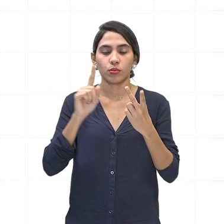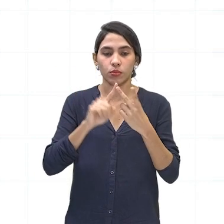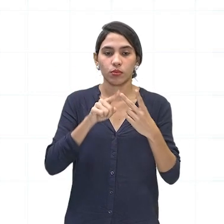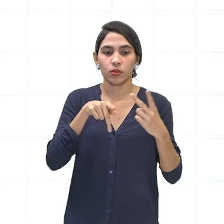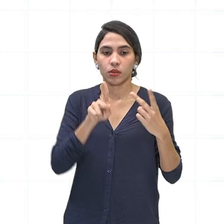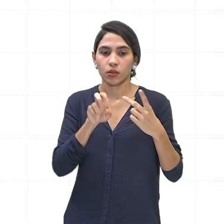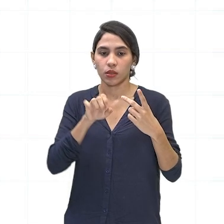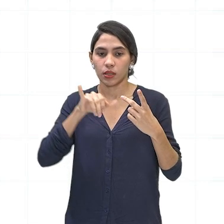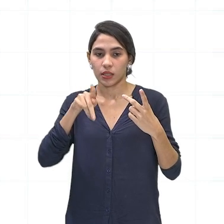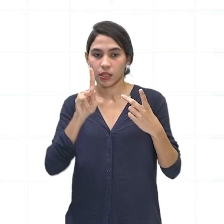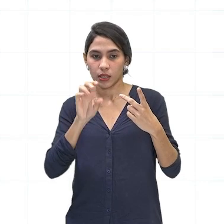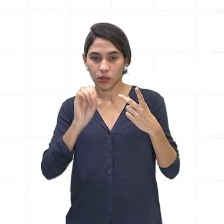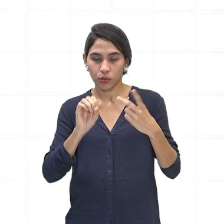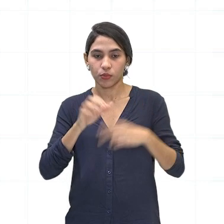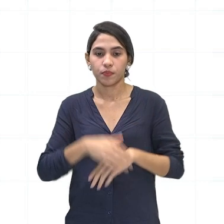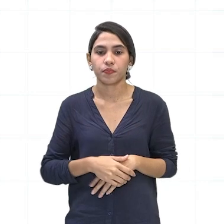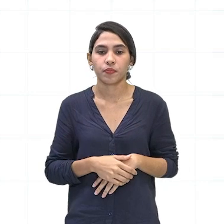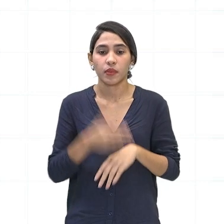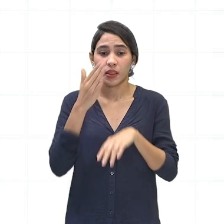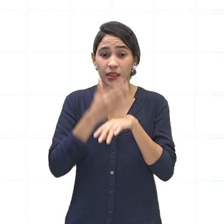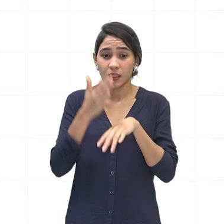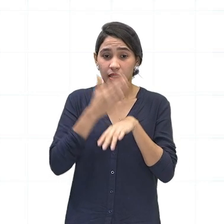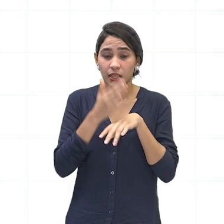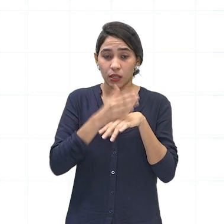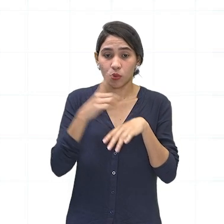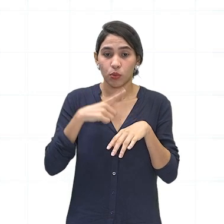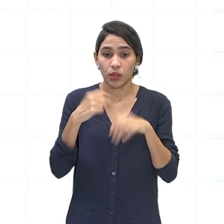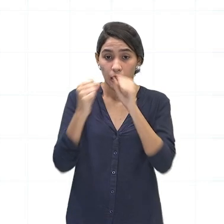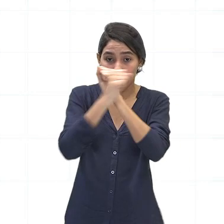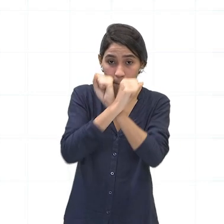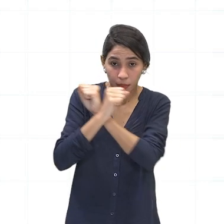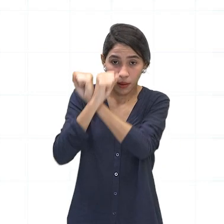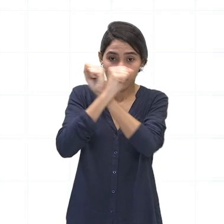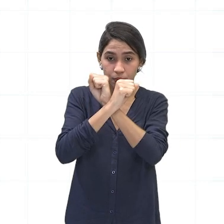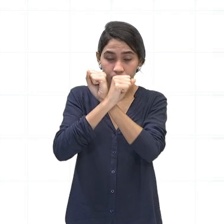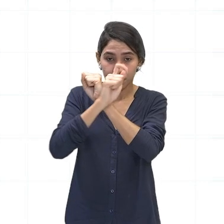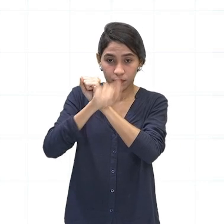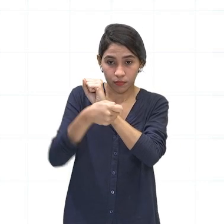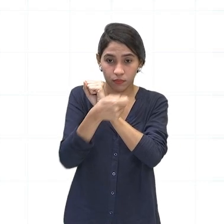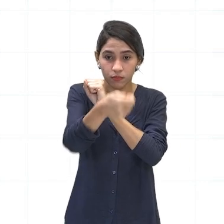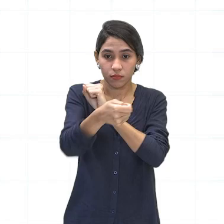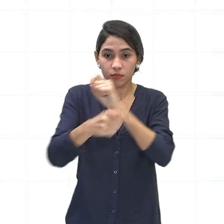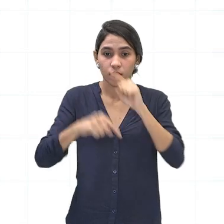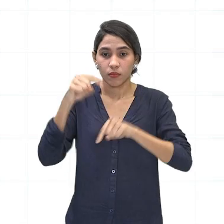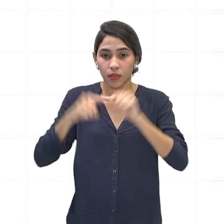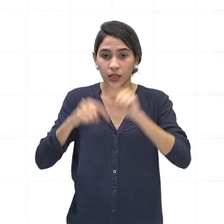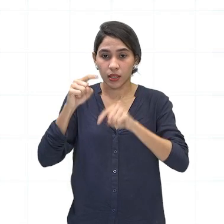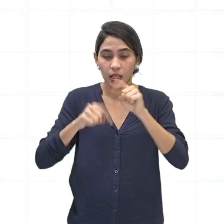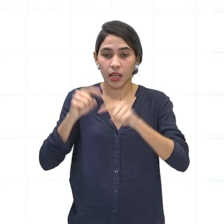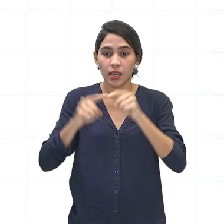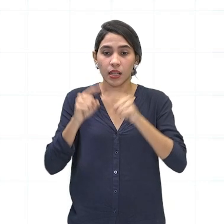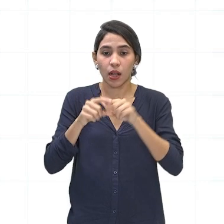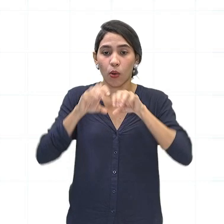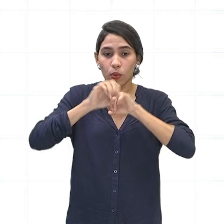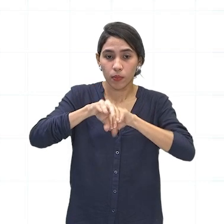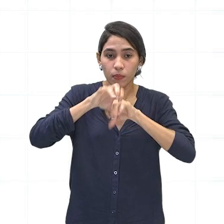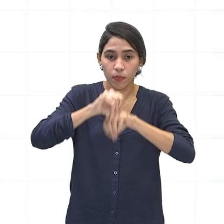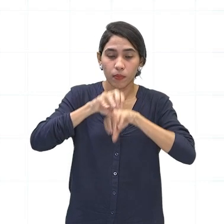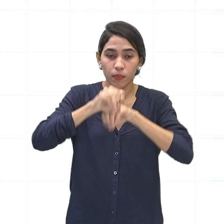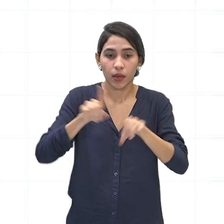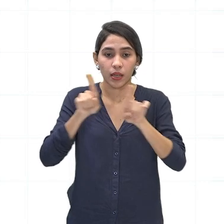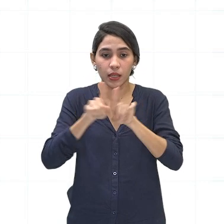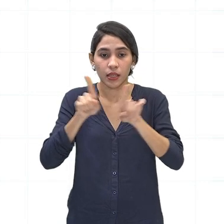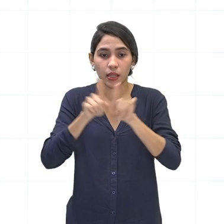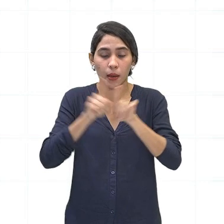Keiko, que esse treino ele já é feito com a armadura, onde se ensaiam e aplicam os